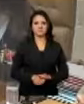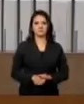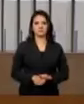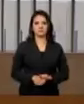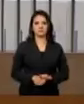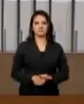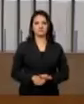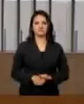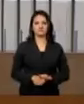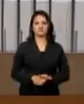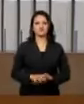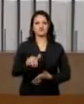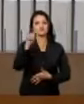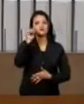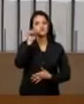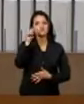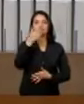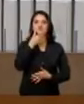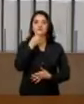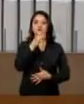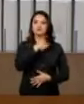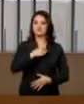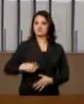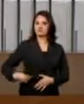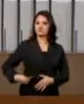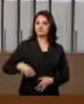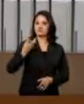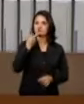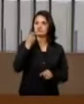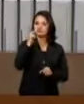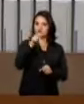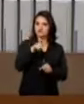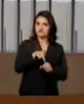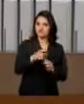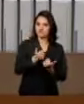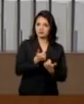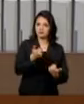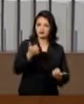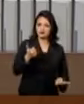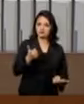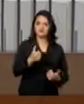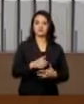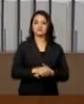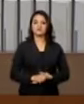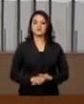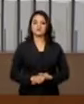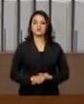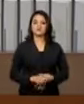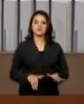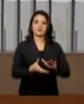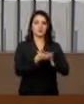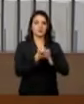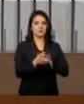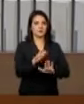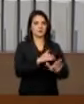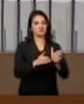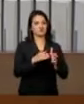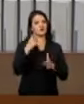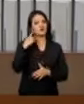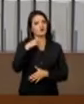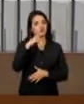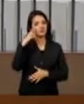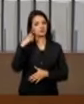Prezadas ministras, prezados ministros, senhor procurador, vice-procurador-geral da República, senhoras e senhores advogados,